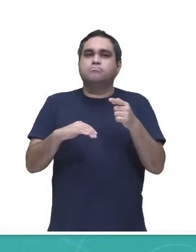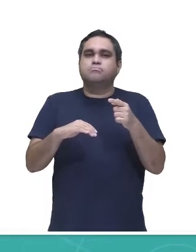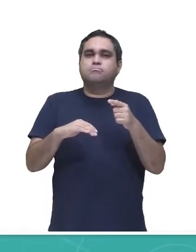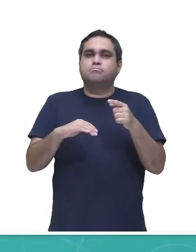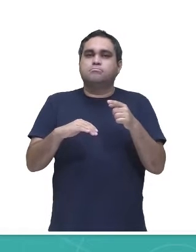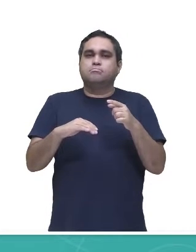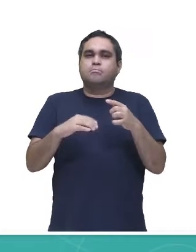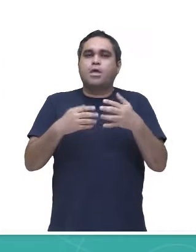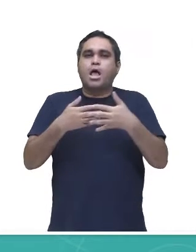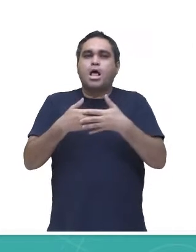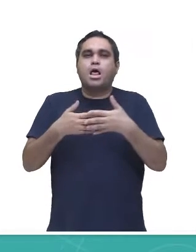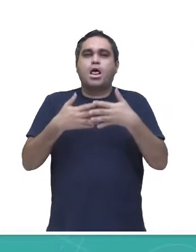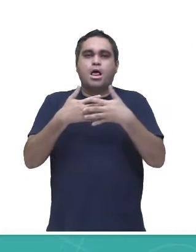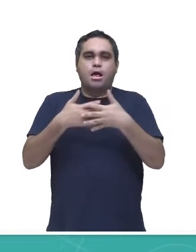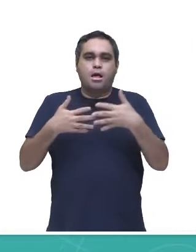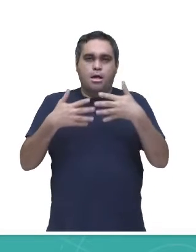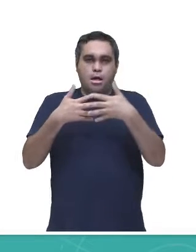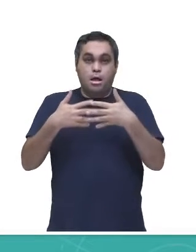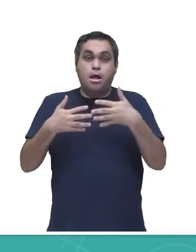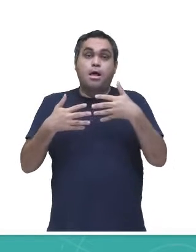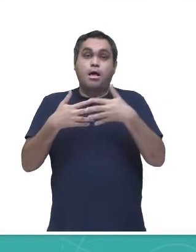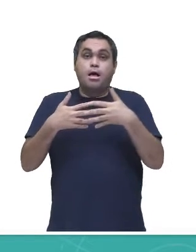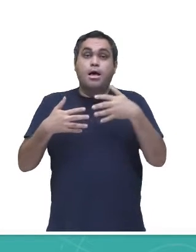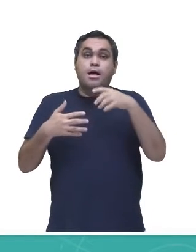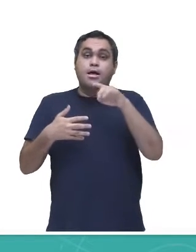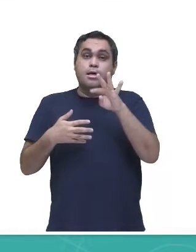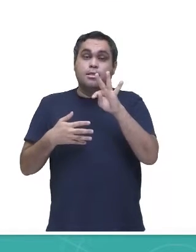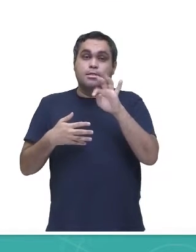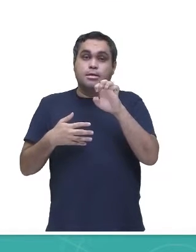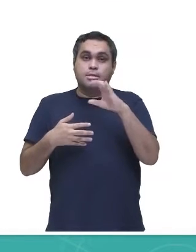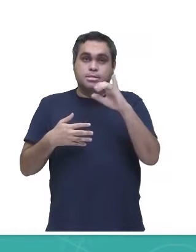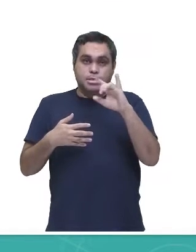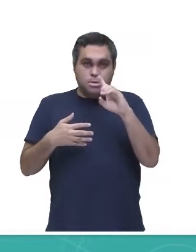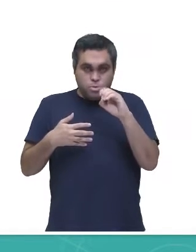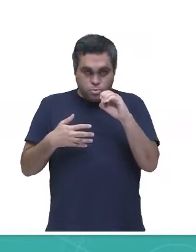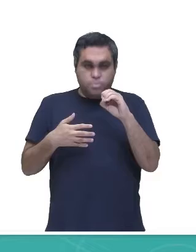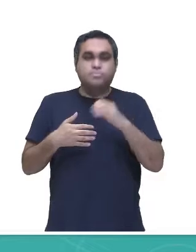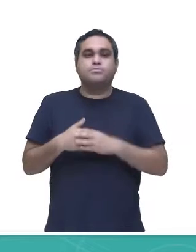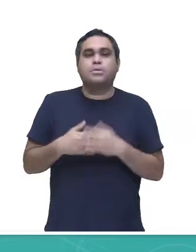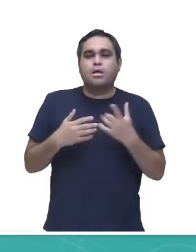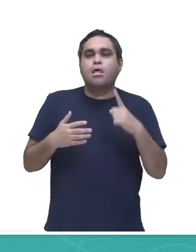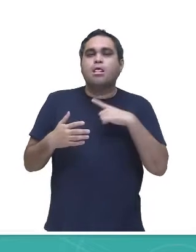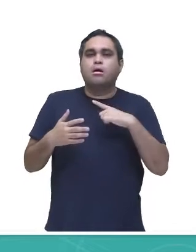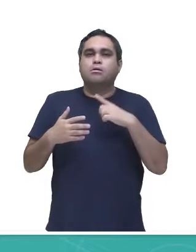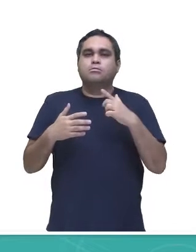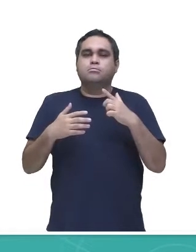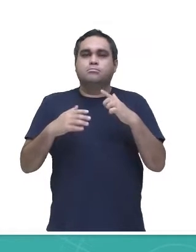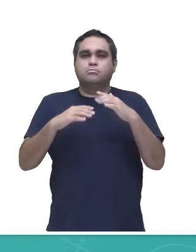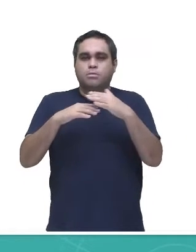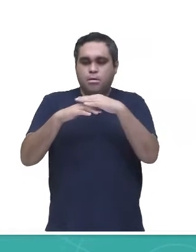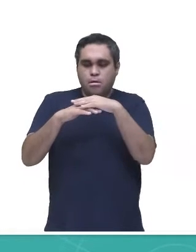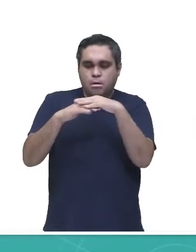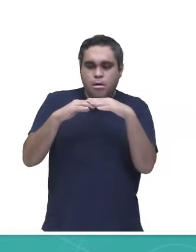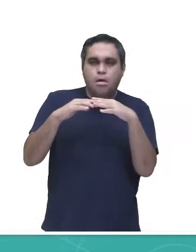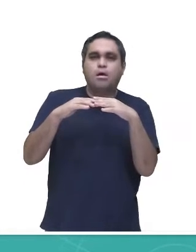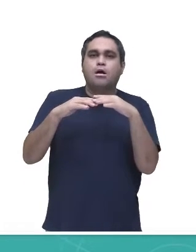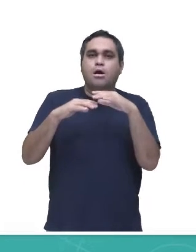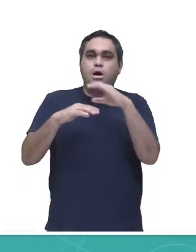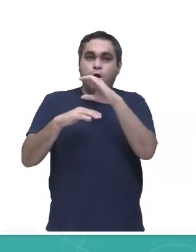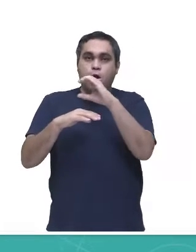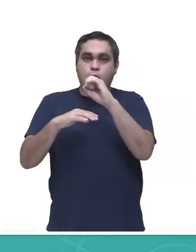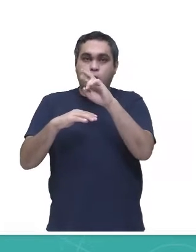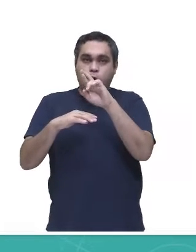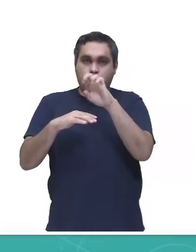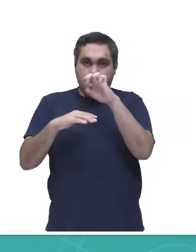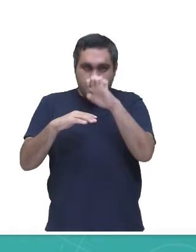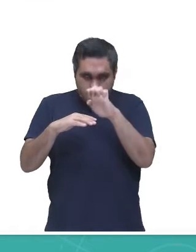tecido epitelial, certo? Possui duas camadas distintas, a camada córnea, que é